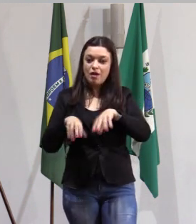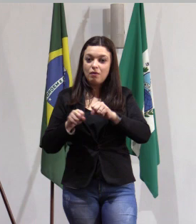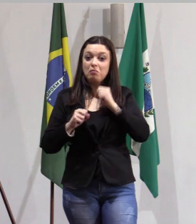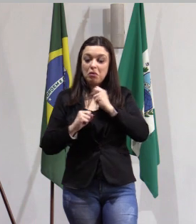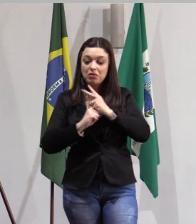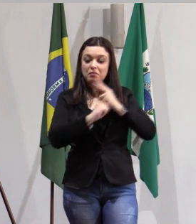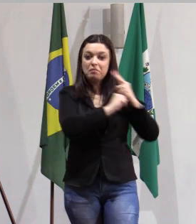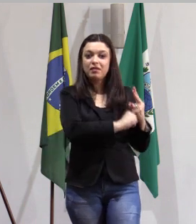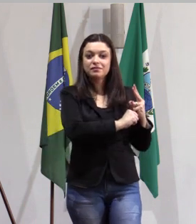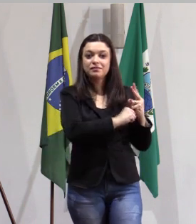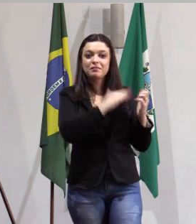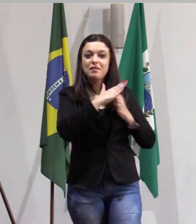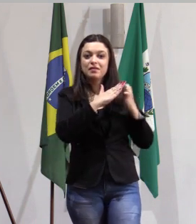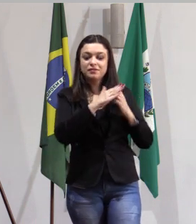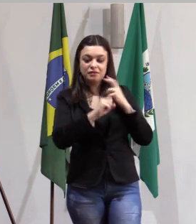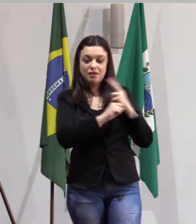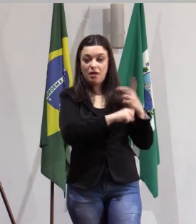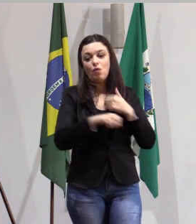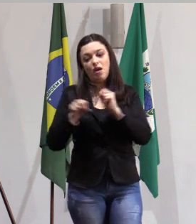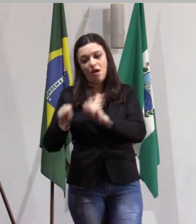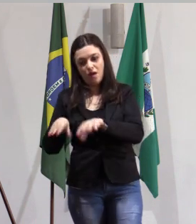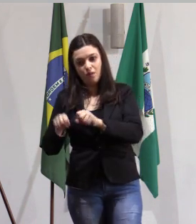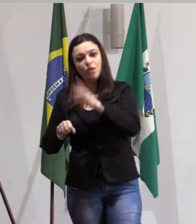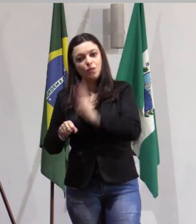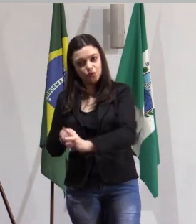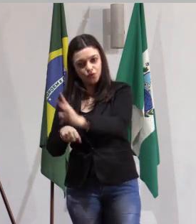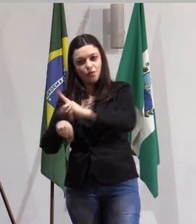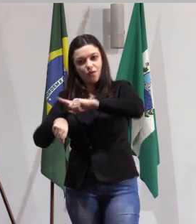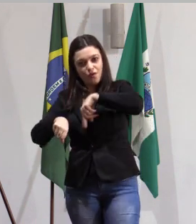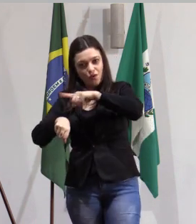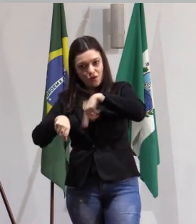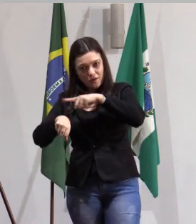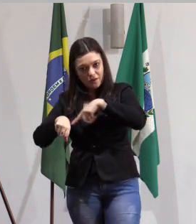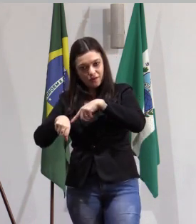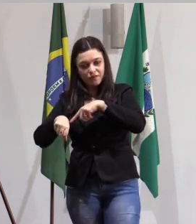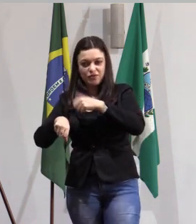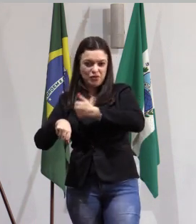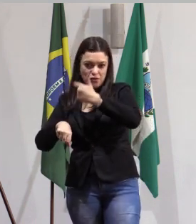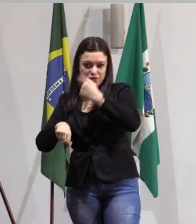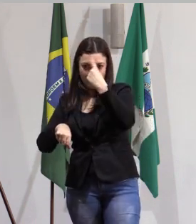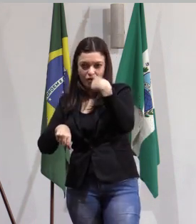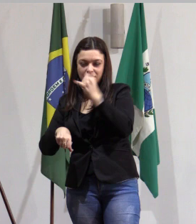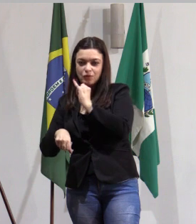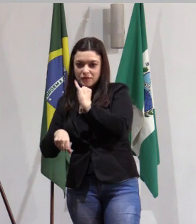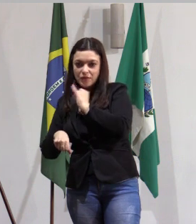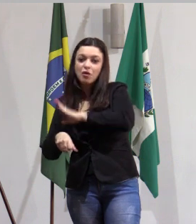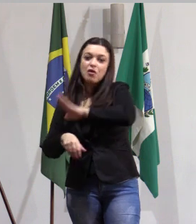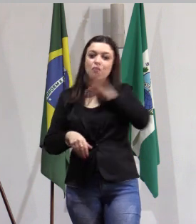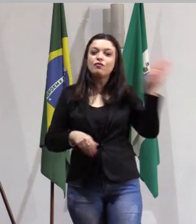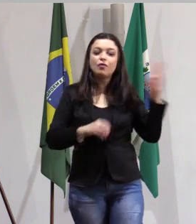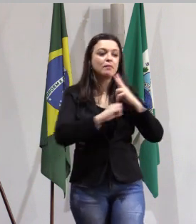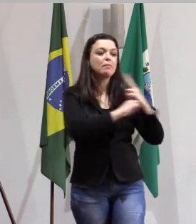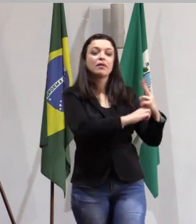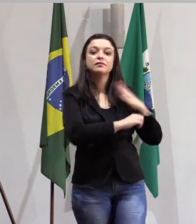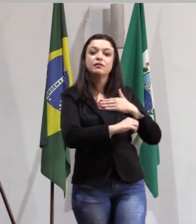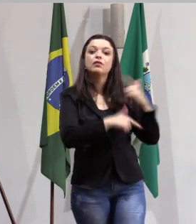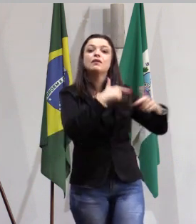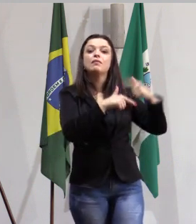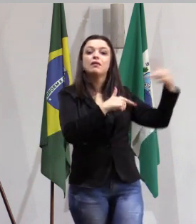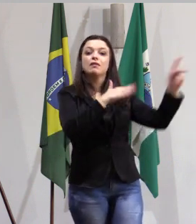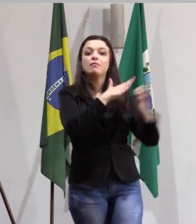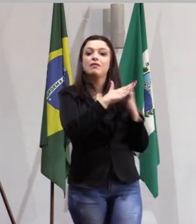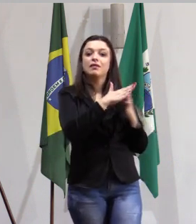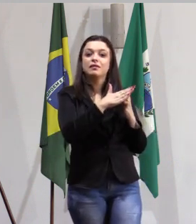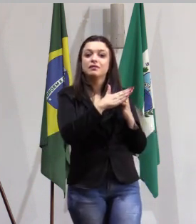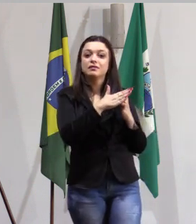social desde que cumpra sua carga horária ordinária de aulas. Isso aparece em 2 outros momentos. Qual que é meu